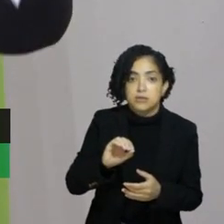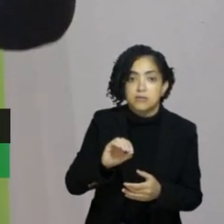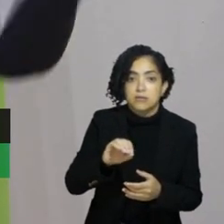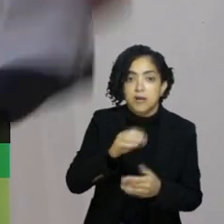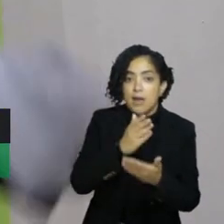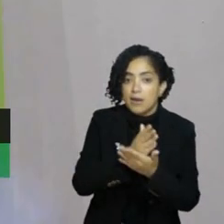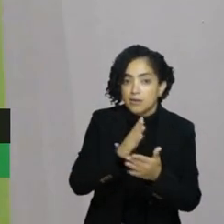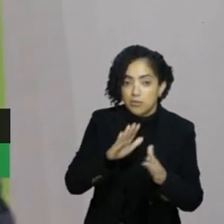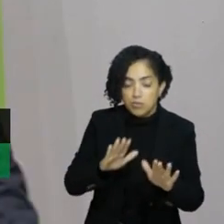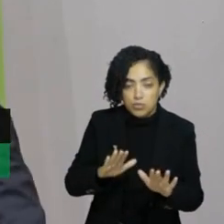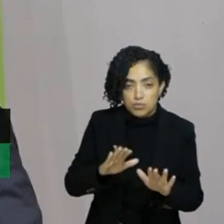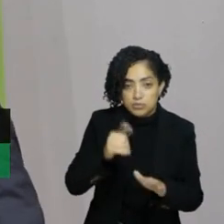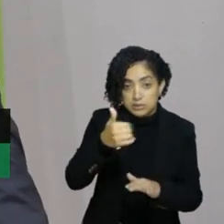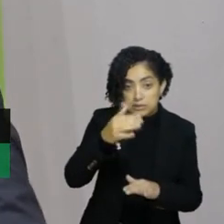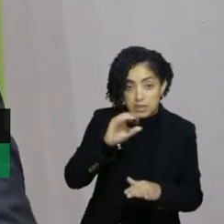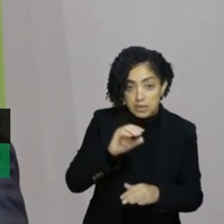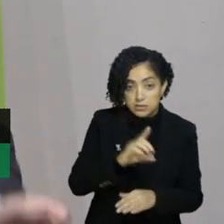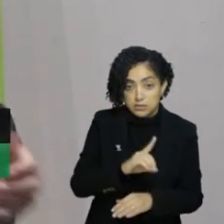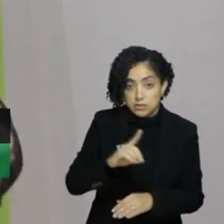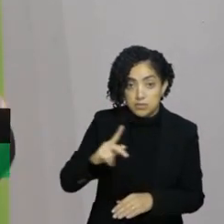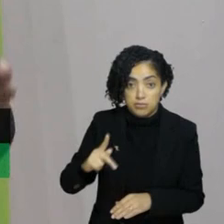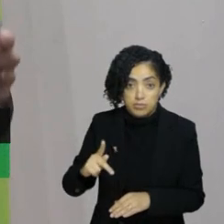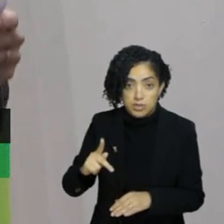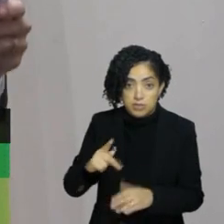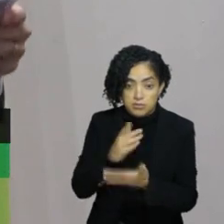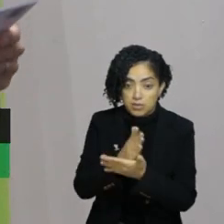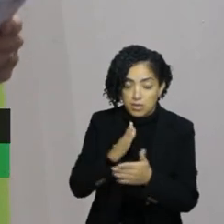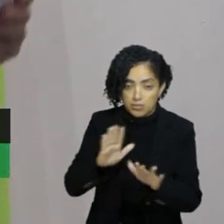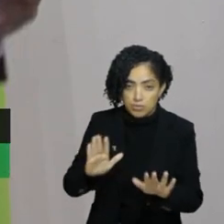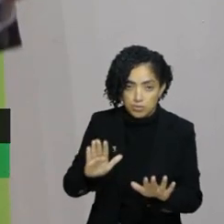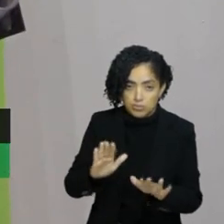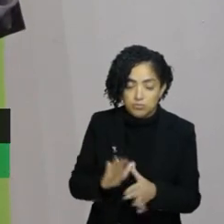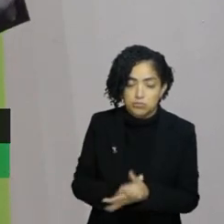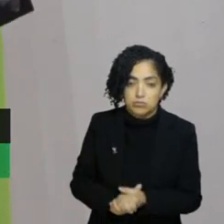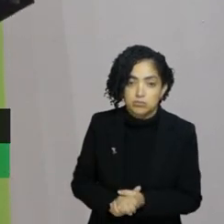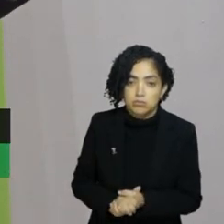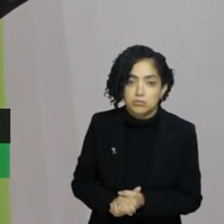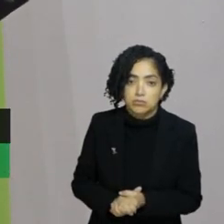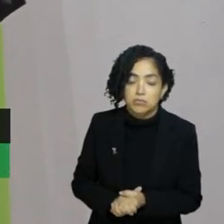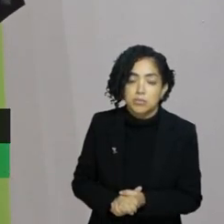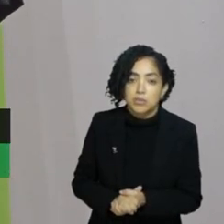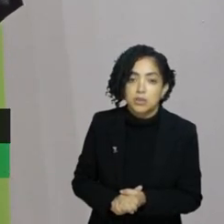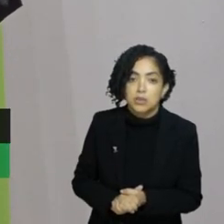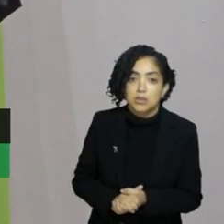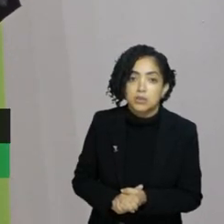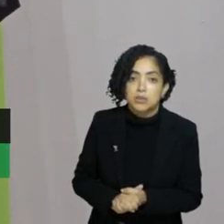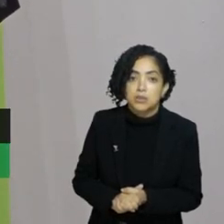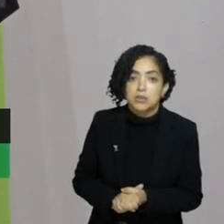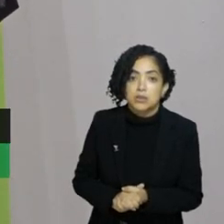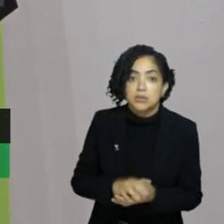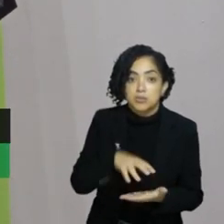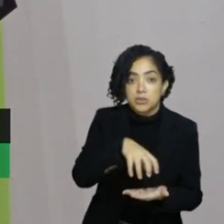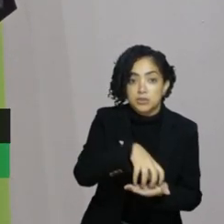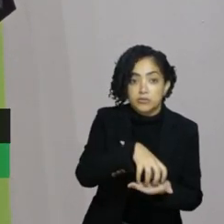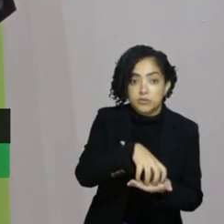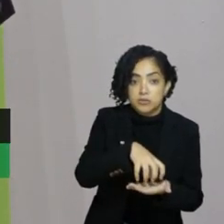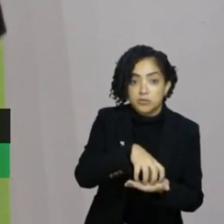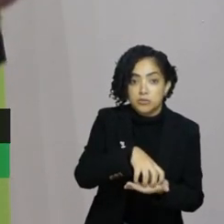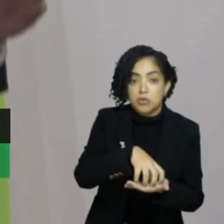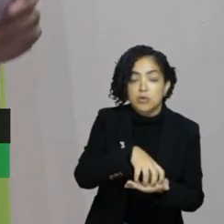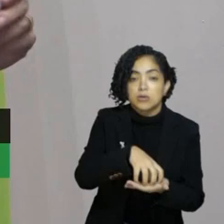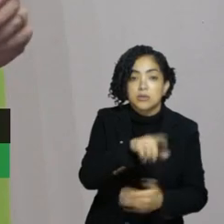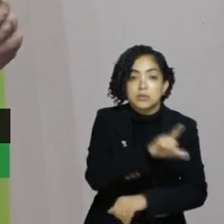acabou. Suspensão do serviço. Defensoria Pública da Comarca de Lages pode ser